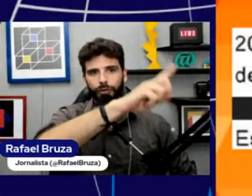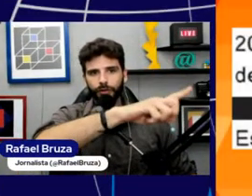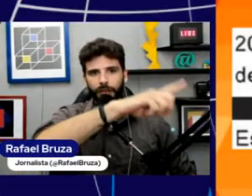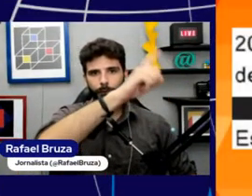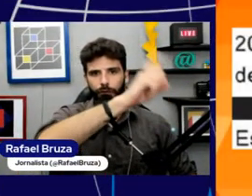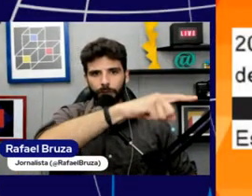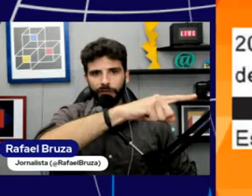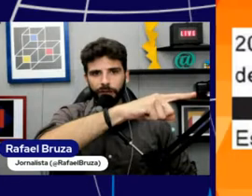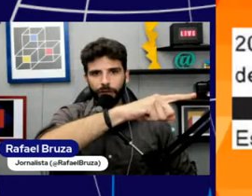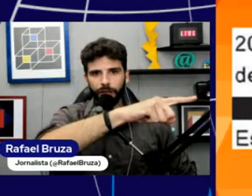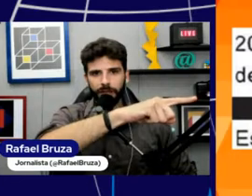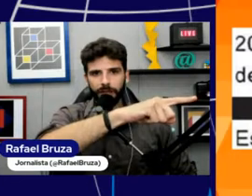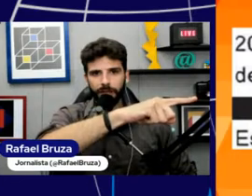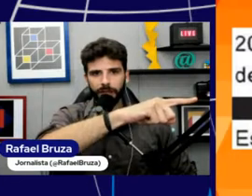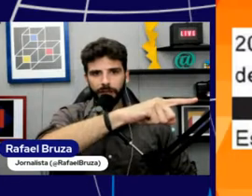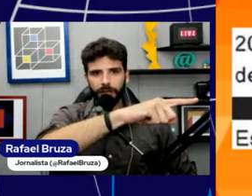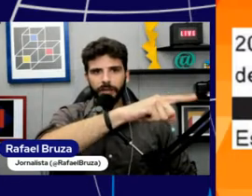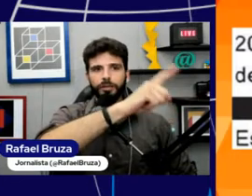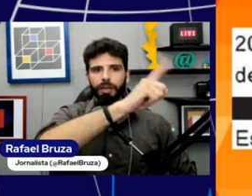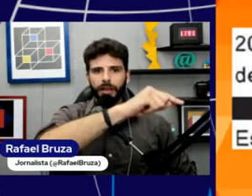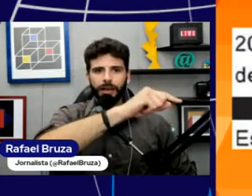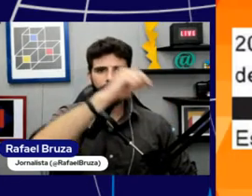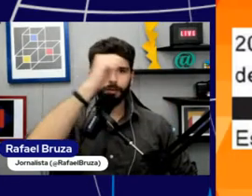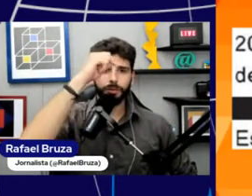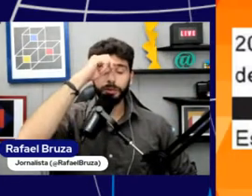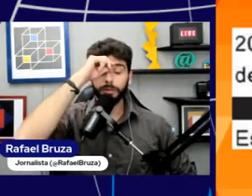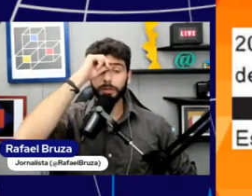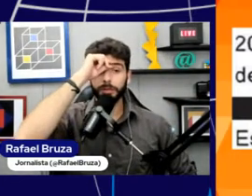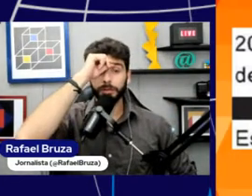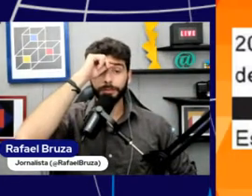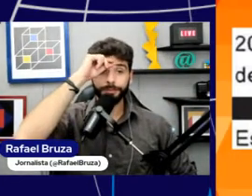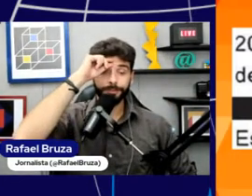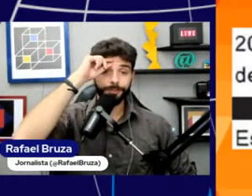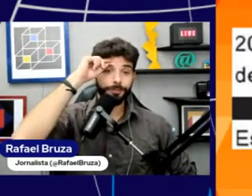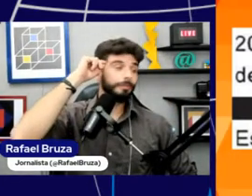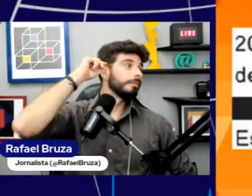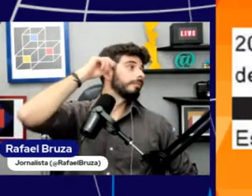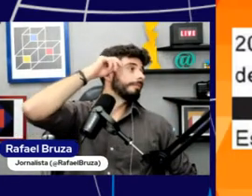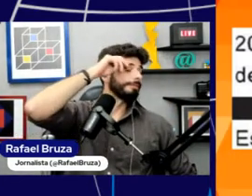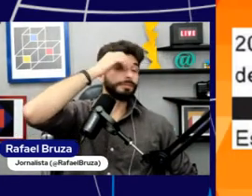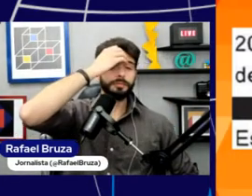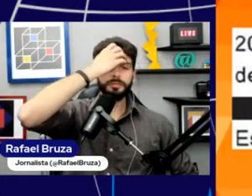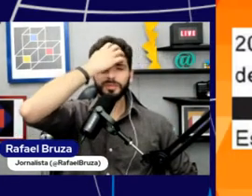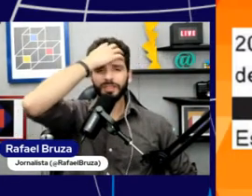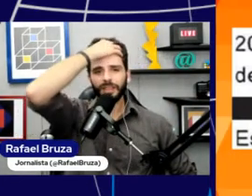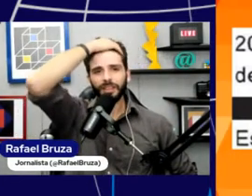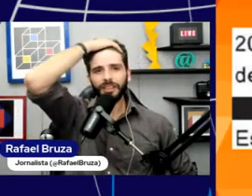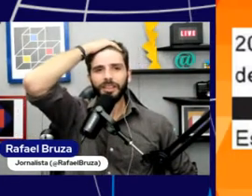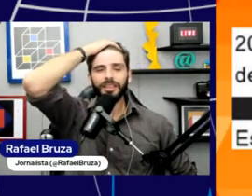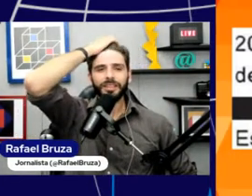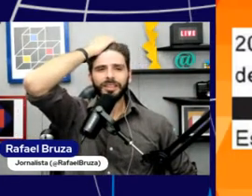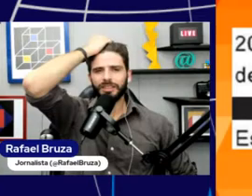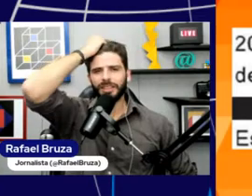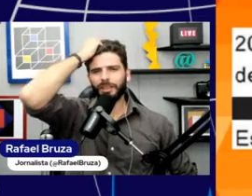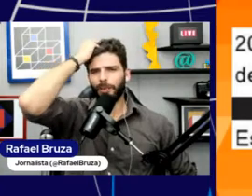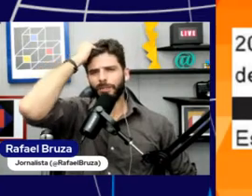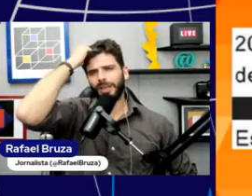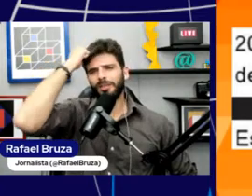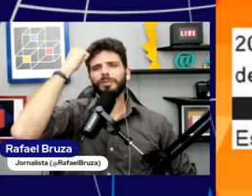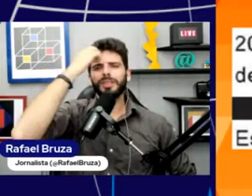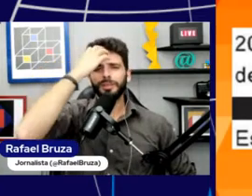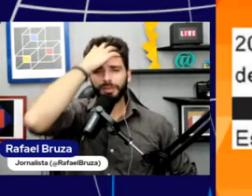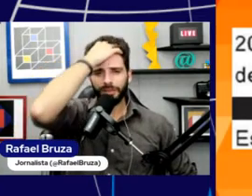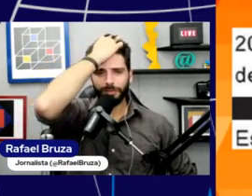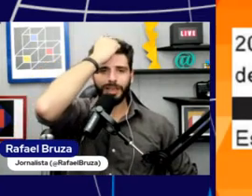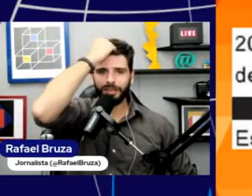28 de novembro de 2022 isso aqui é o é o